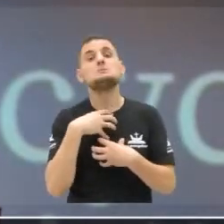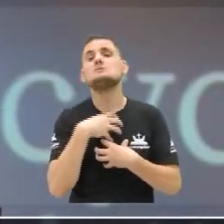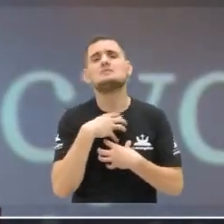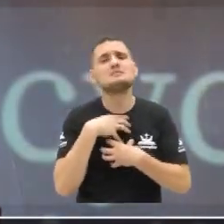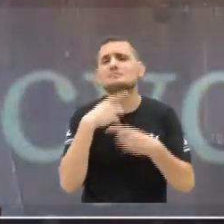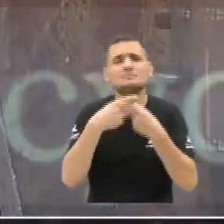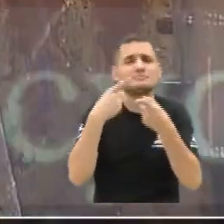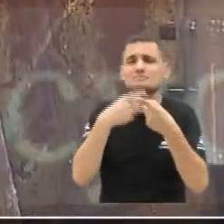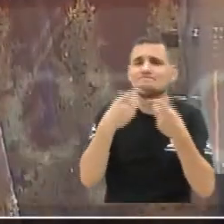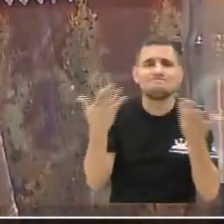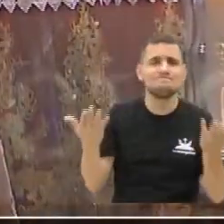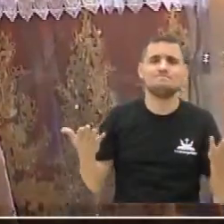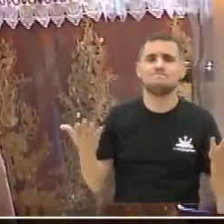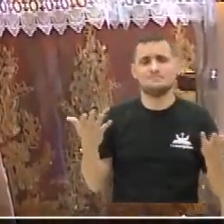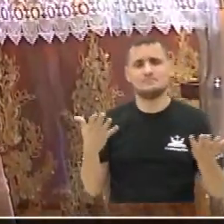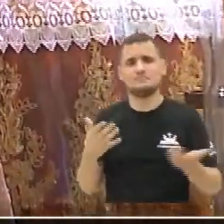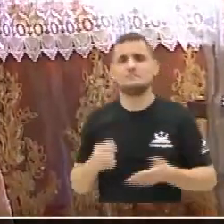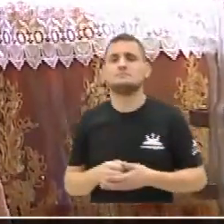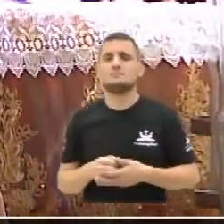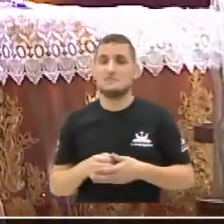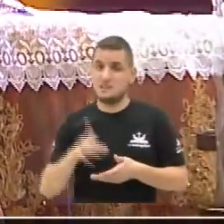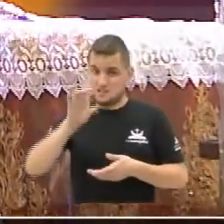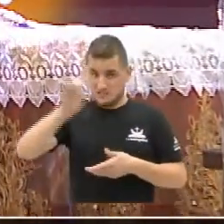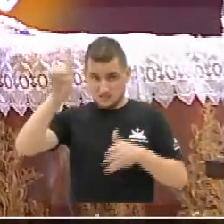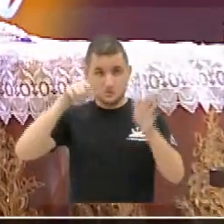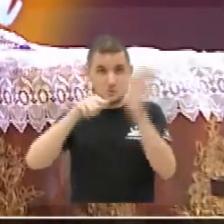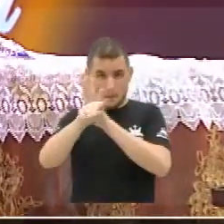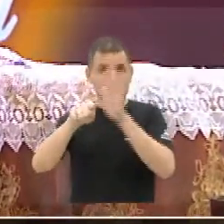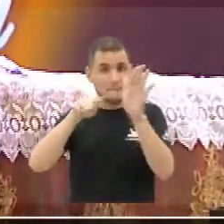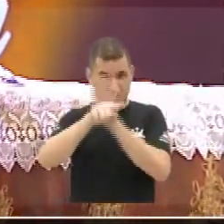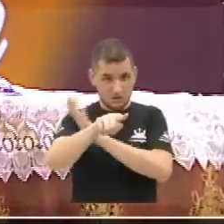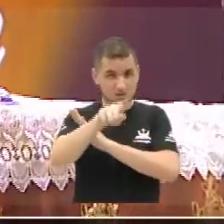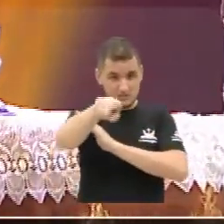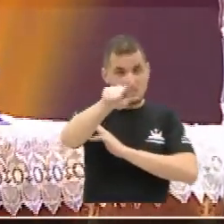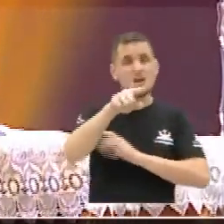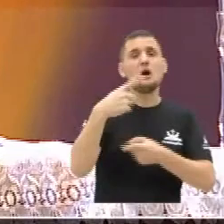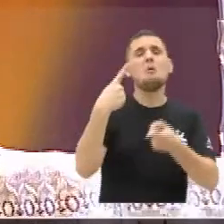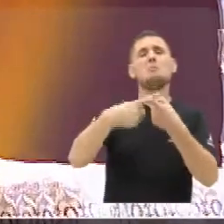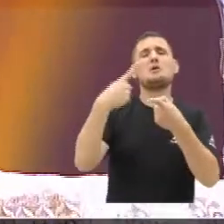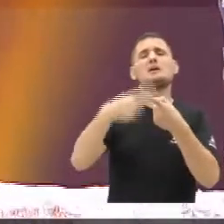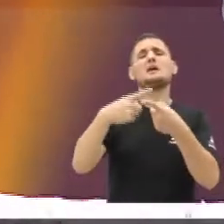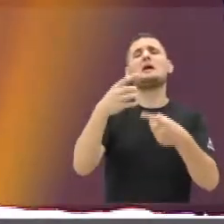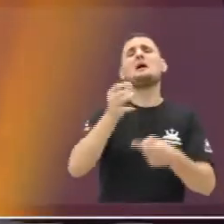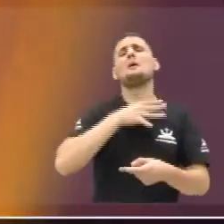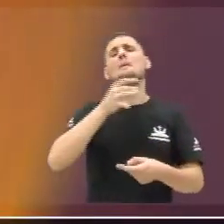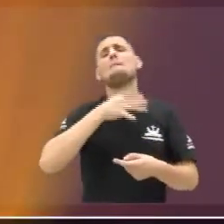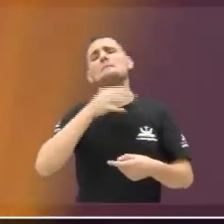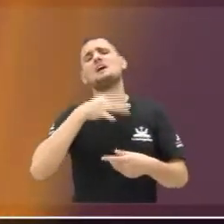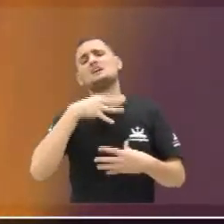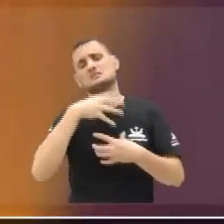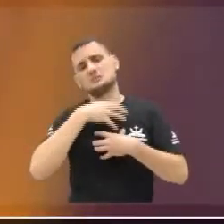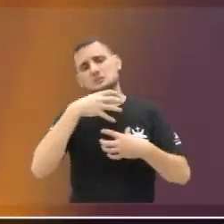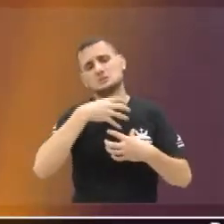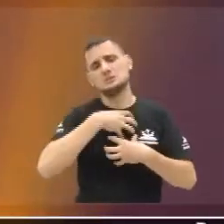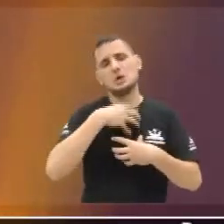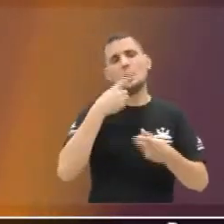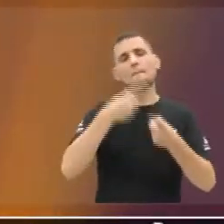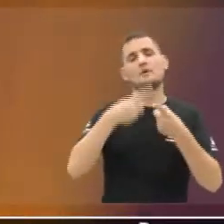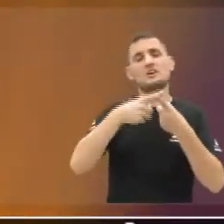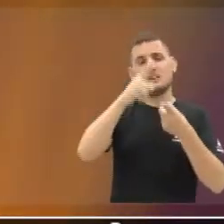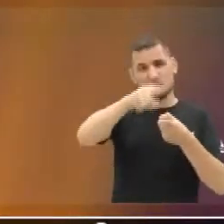medo. É Deus que te fala, é Deus que te cura. Porque tendes